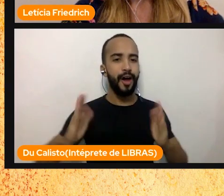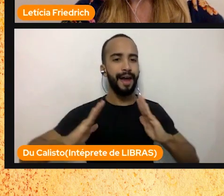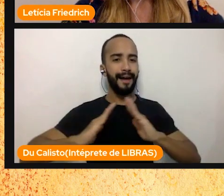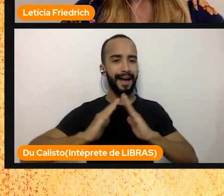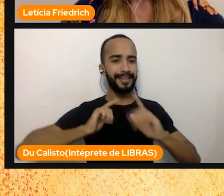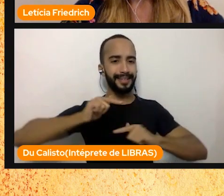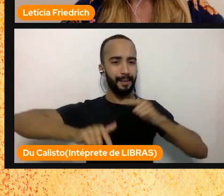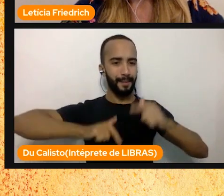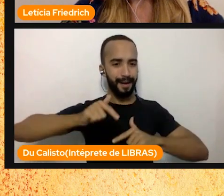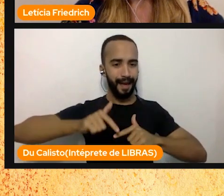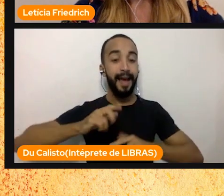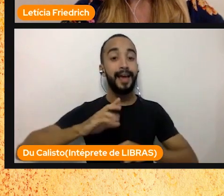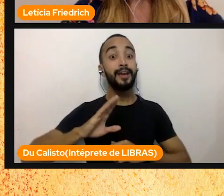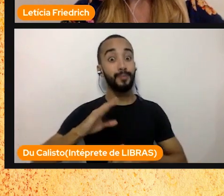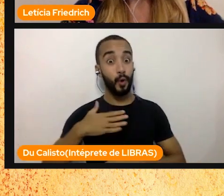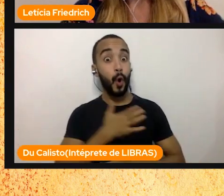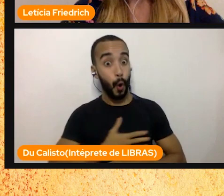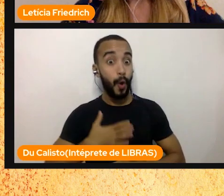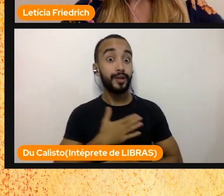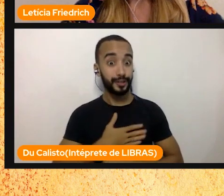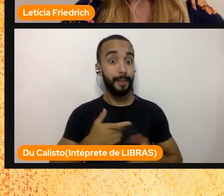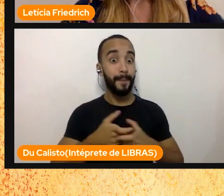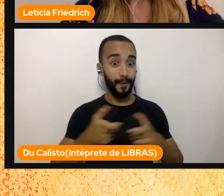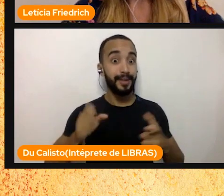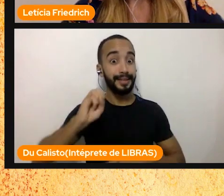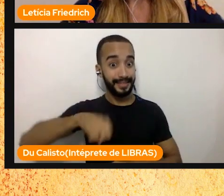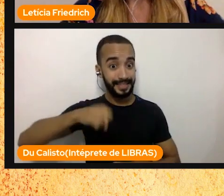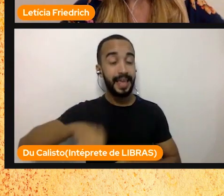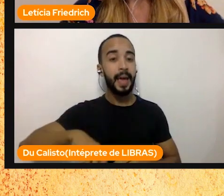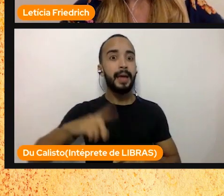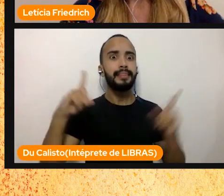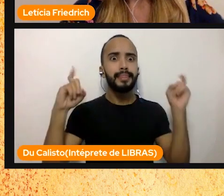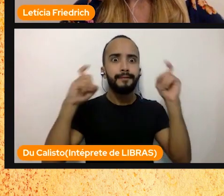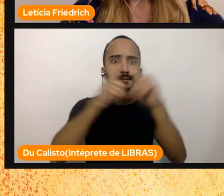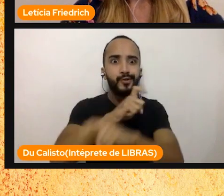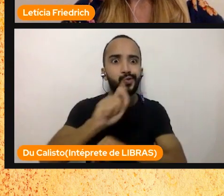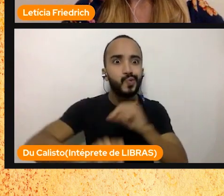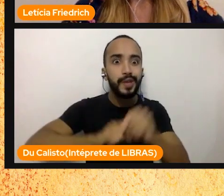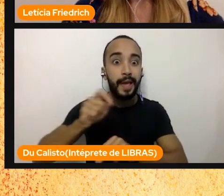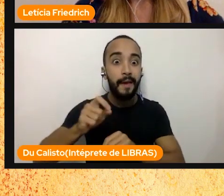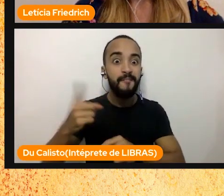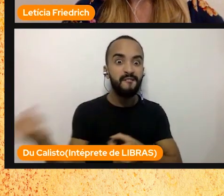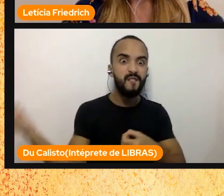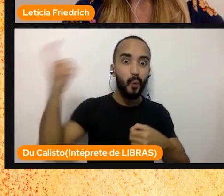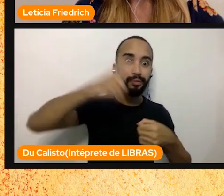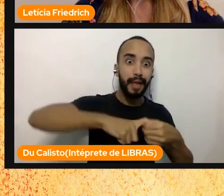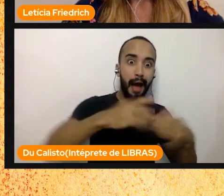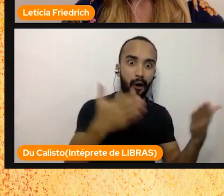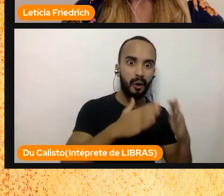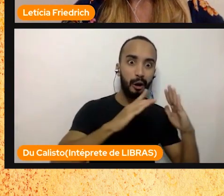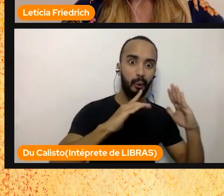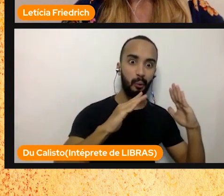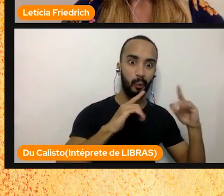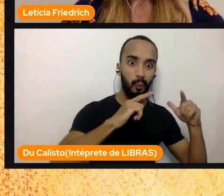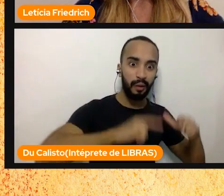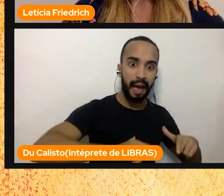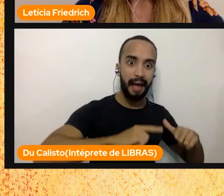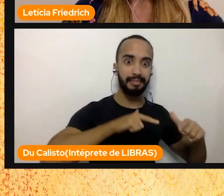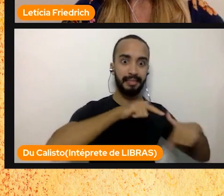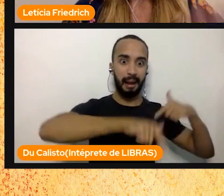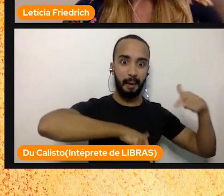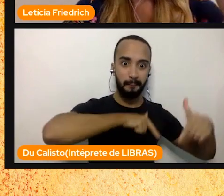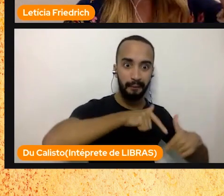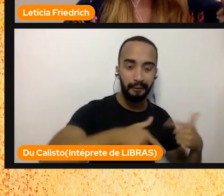voltar presencial quando tudo isso passar, porque eles já são acostumados a trabalhar remotamente, a gente tem vários mecanismos, né,